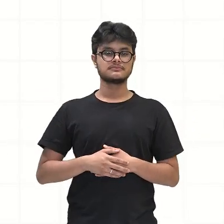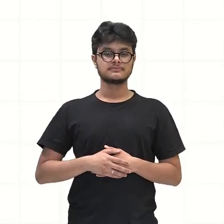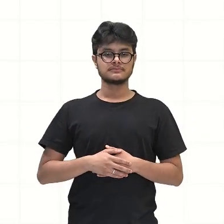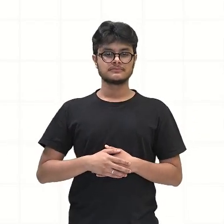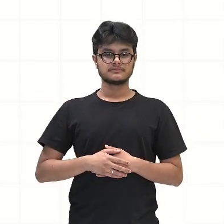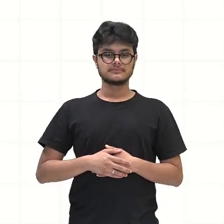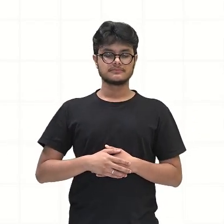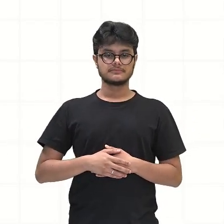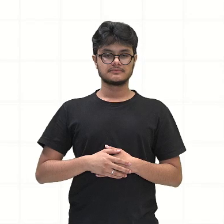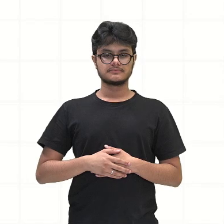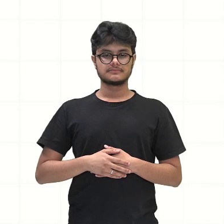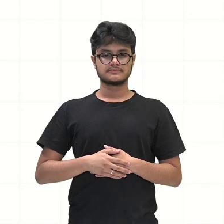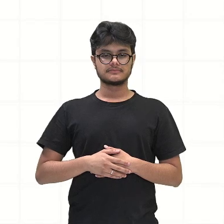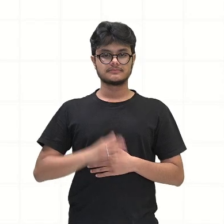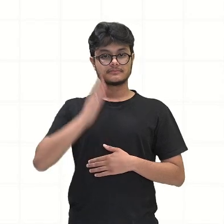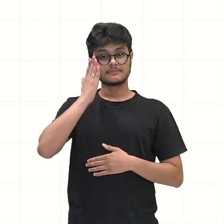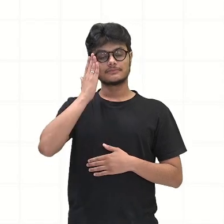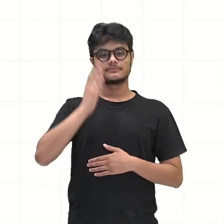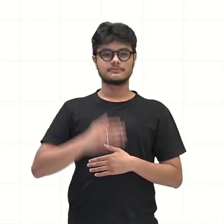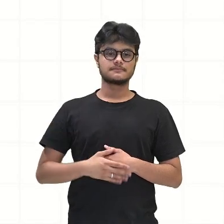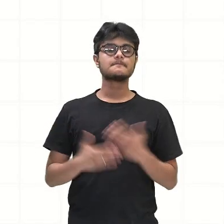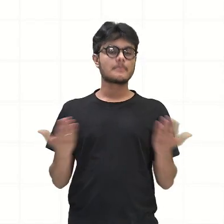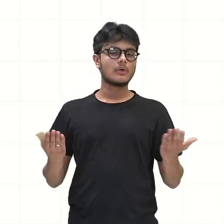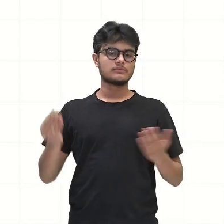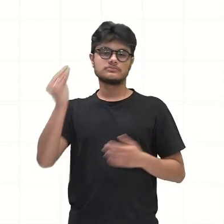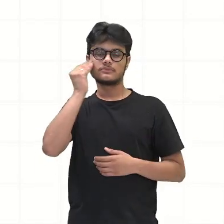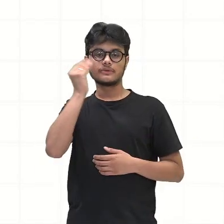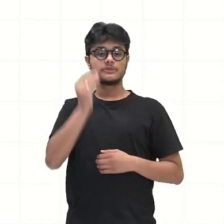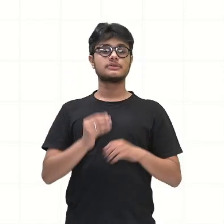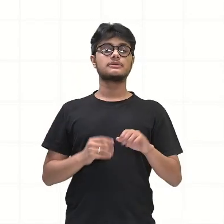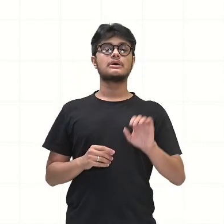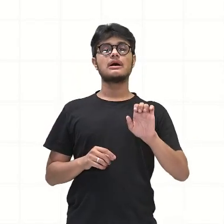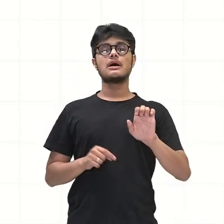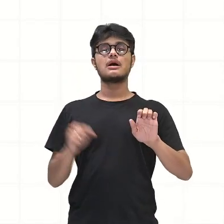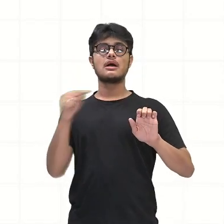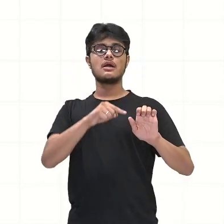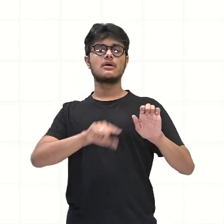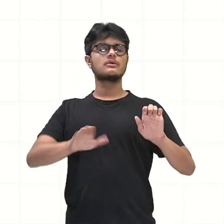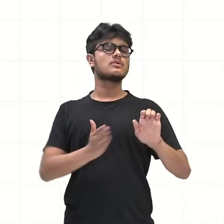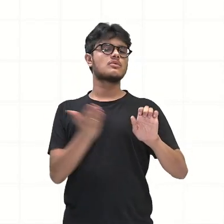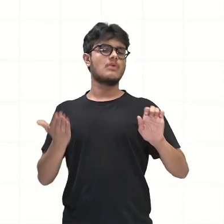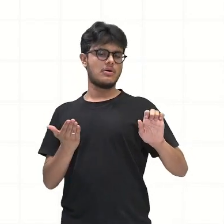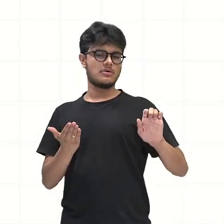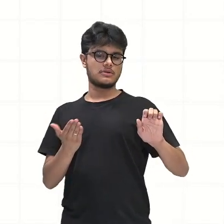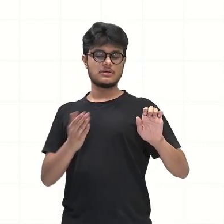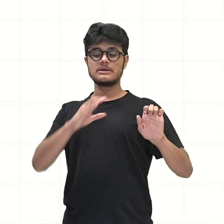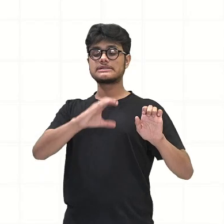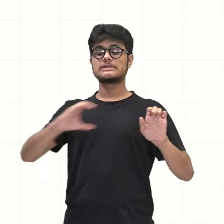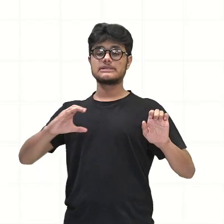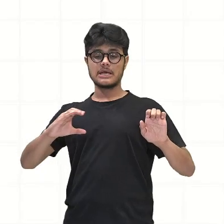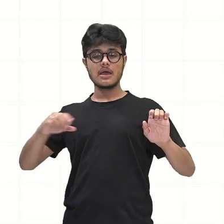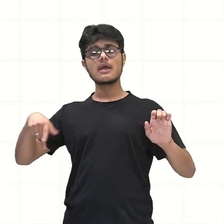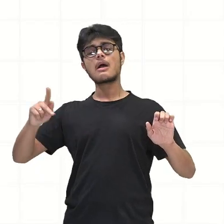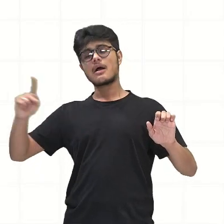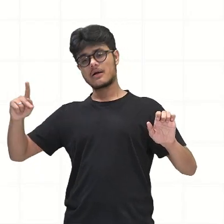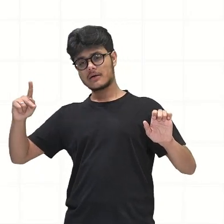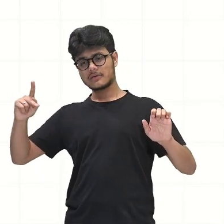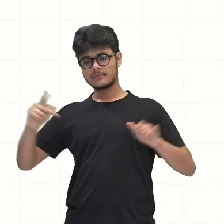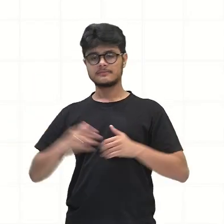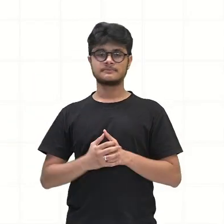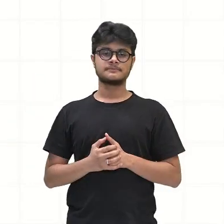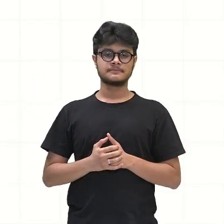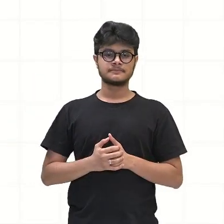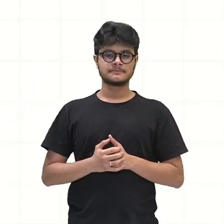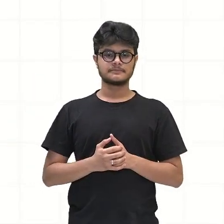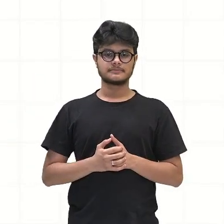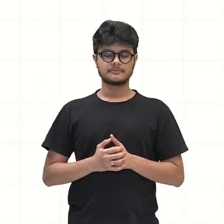moeda. Então, o evento ele vai ser este aqui, ó. C é igual a KK e CC, né?